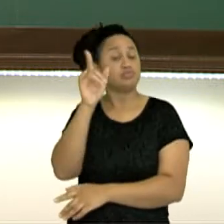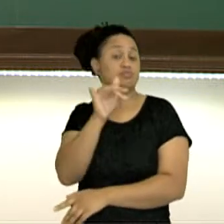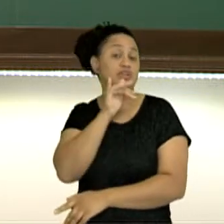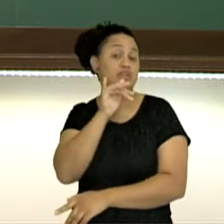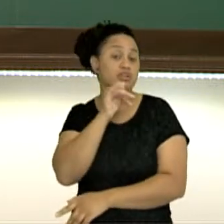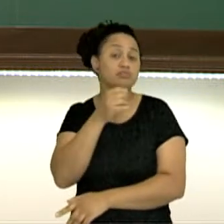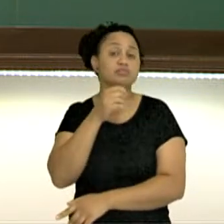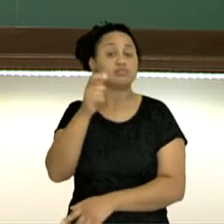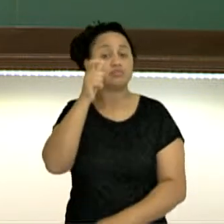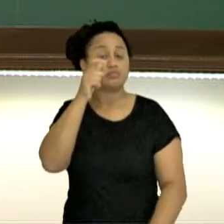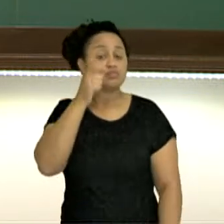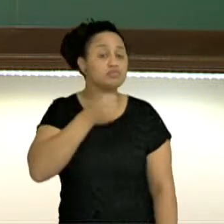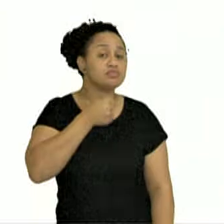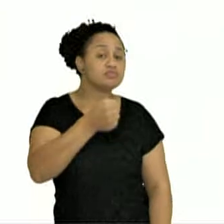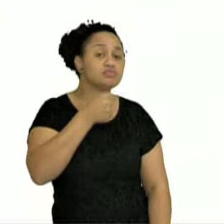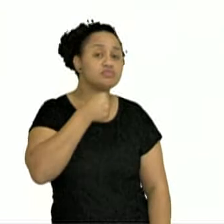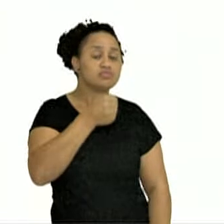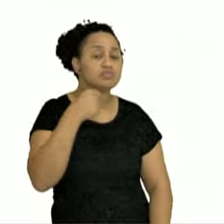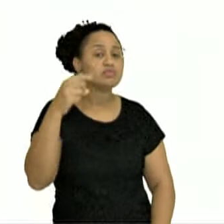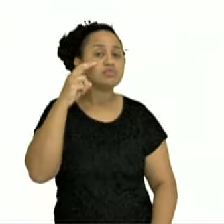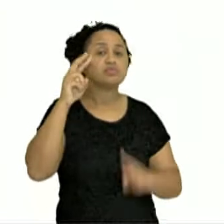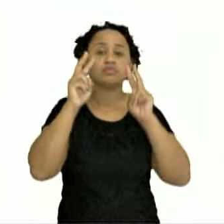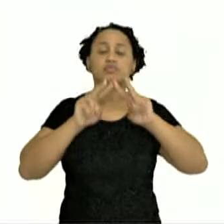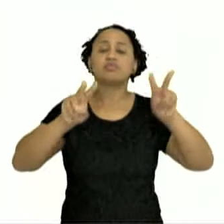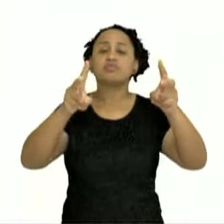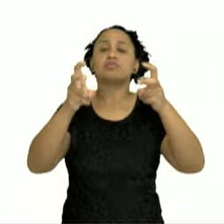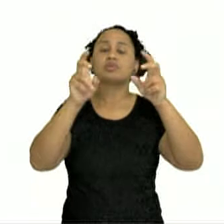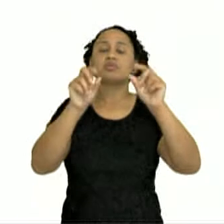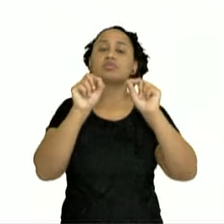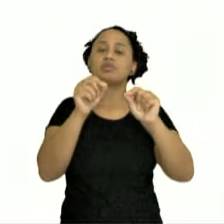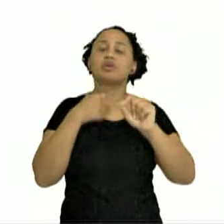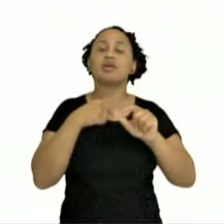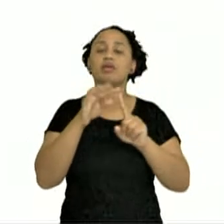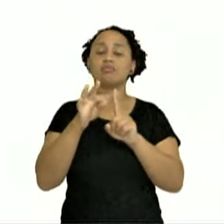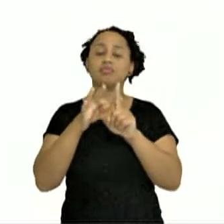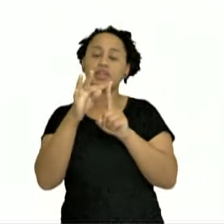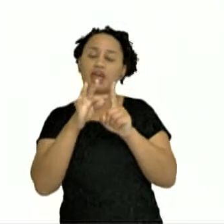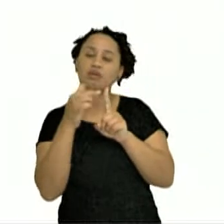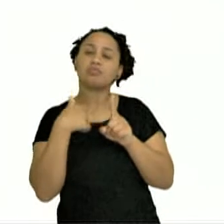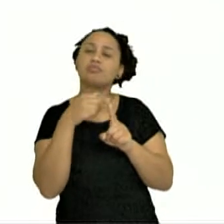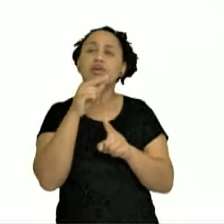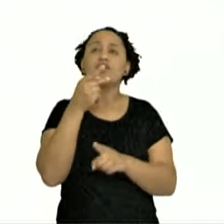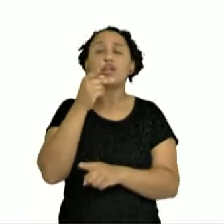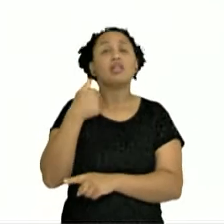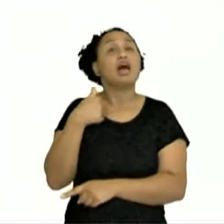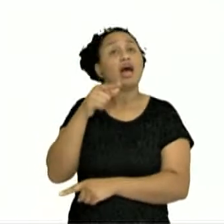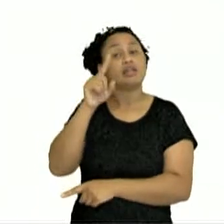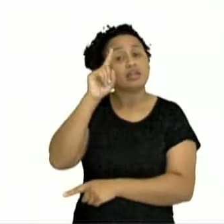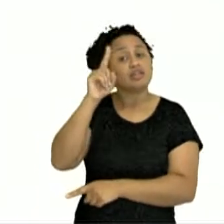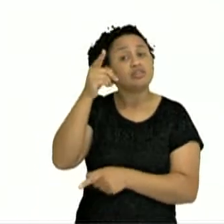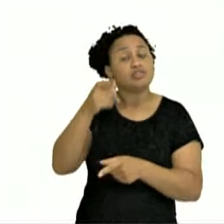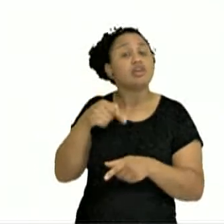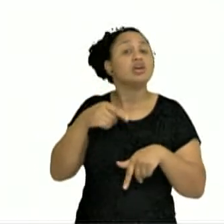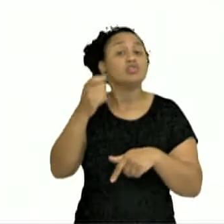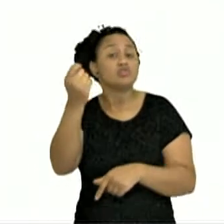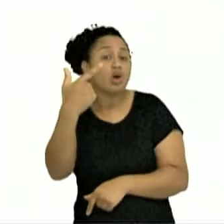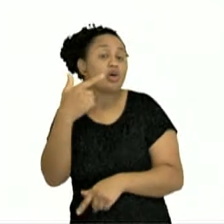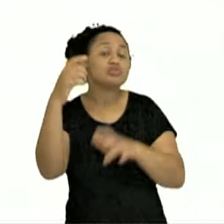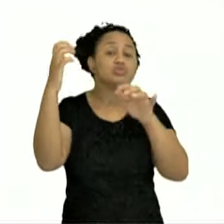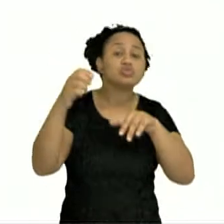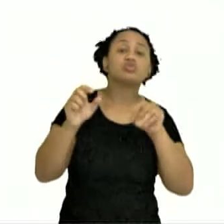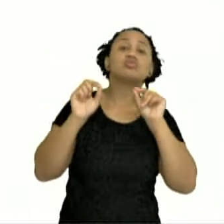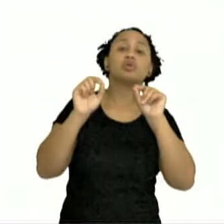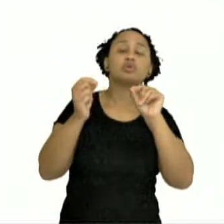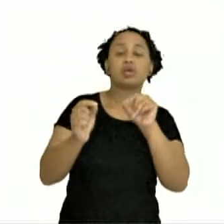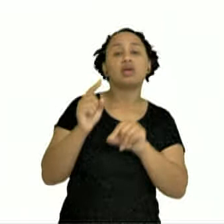exemplo, ao assistirmos um telejornal, visualizamos ali a previsão do tempo, que está realizando um indicativo de como estarão